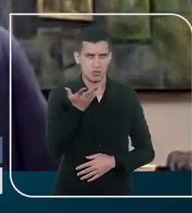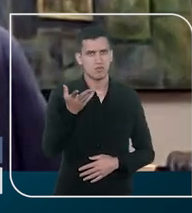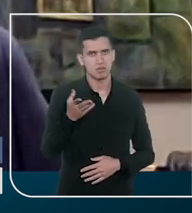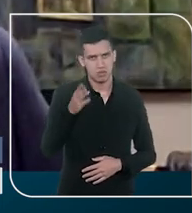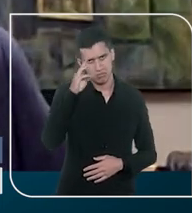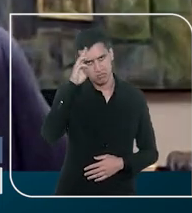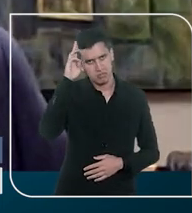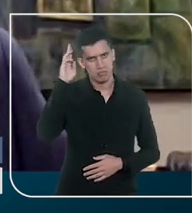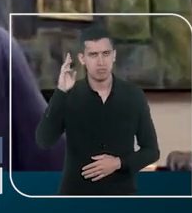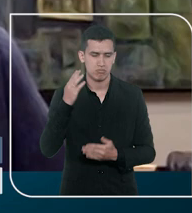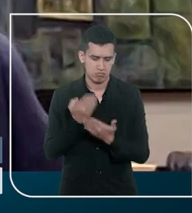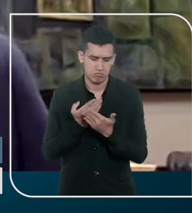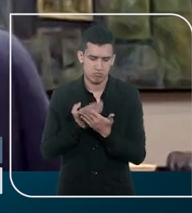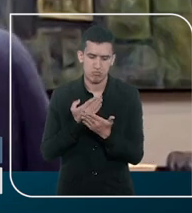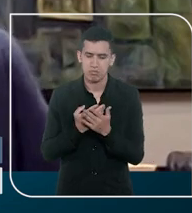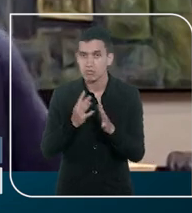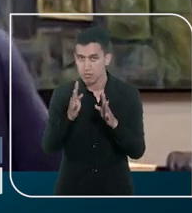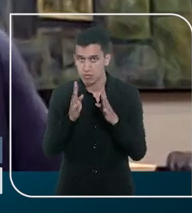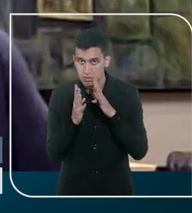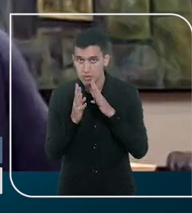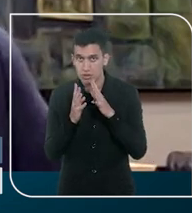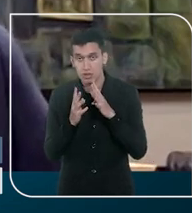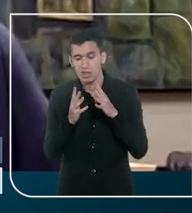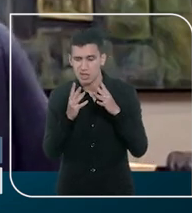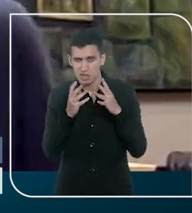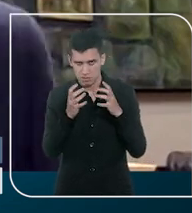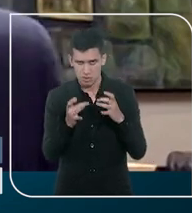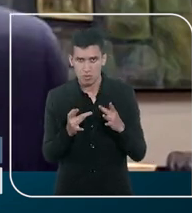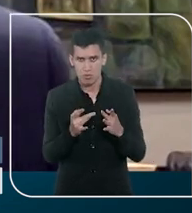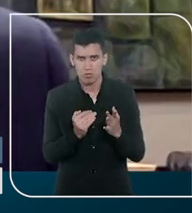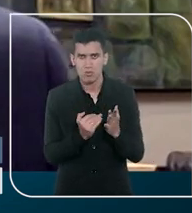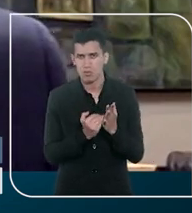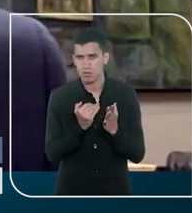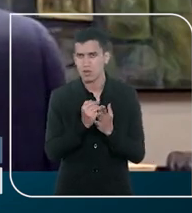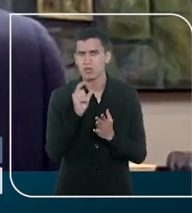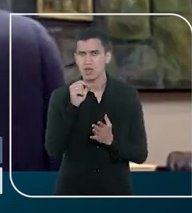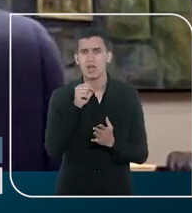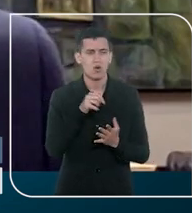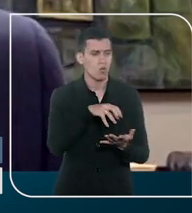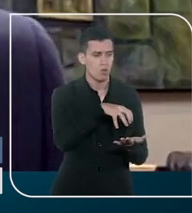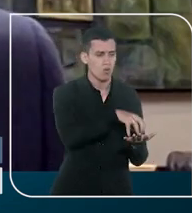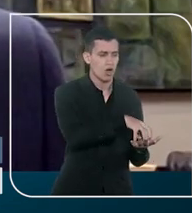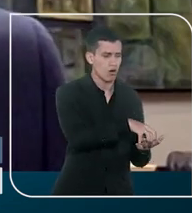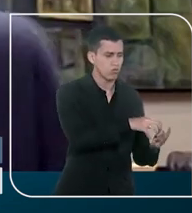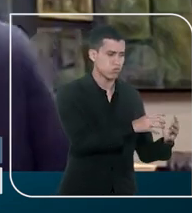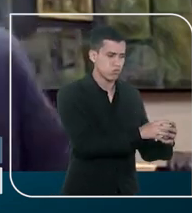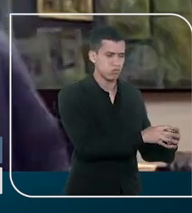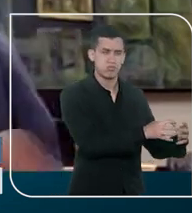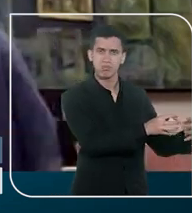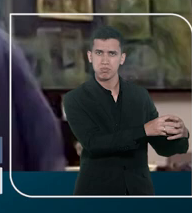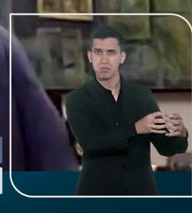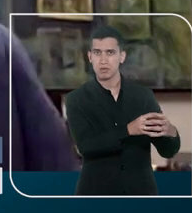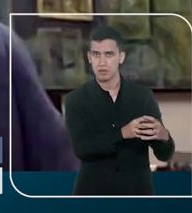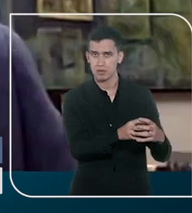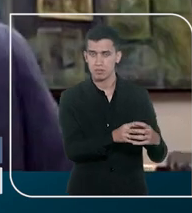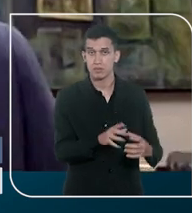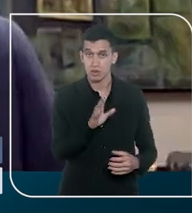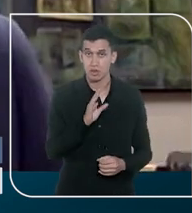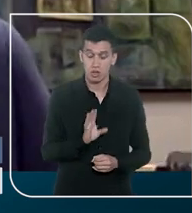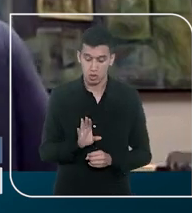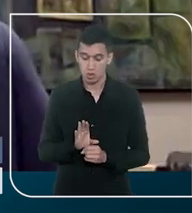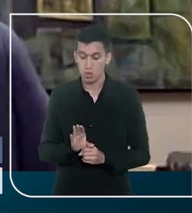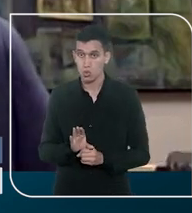direito, é interessante explicar um pouco sobre isso, Maurício, que é um órgão fracionário, né? A colegialidade